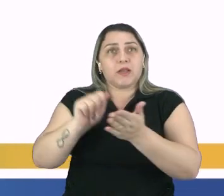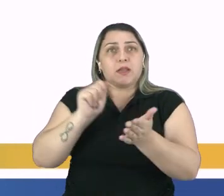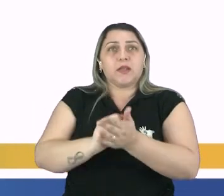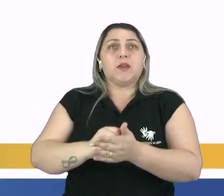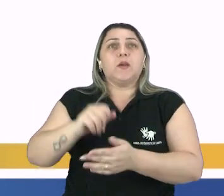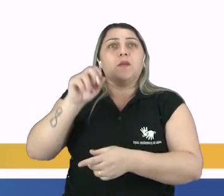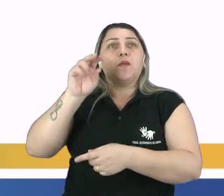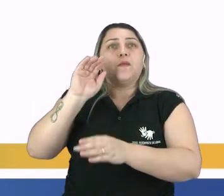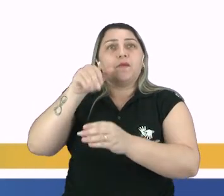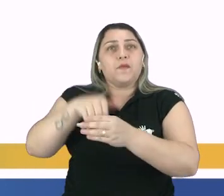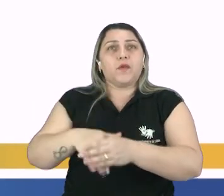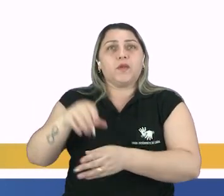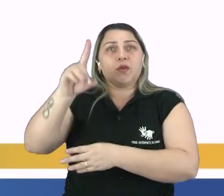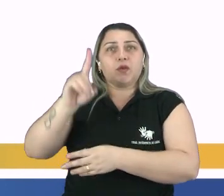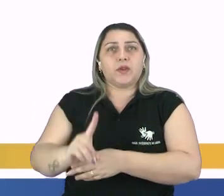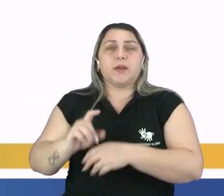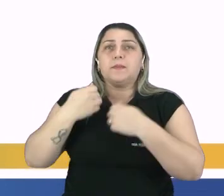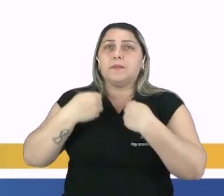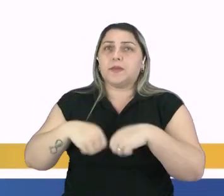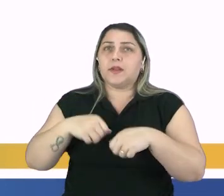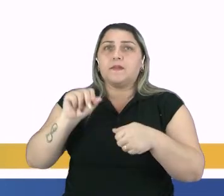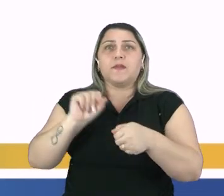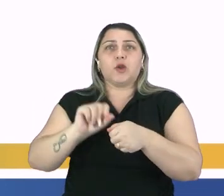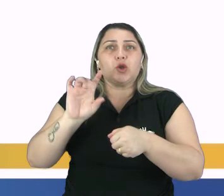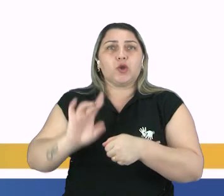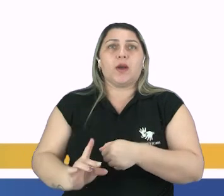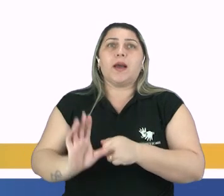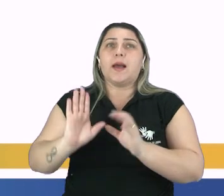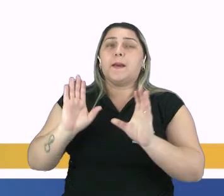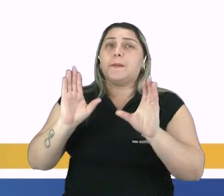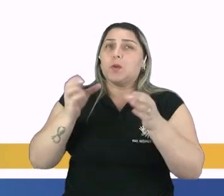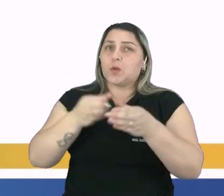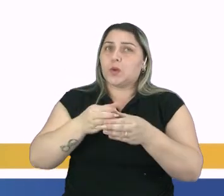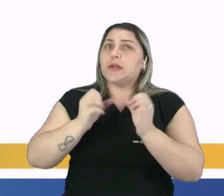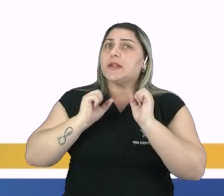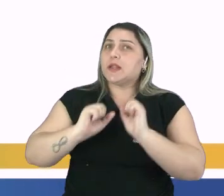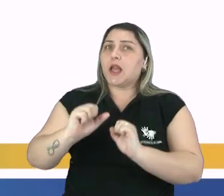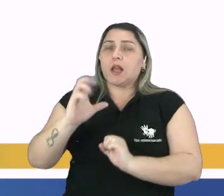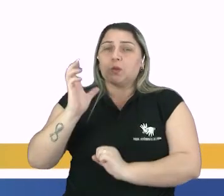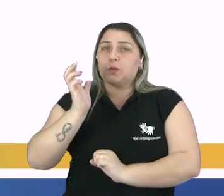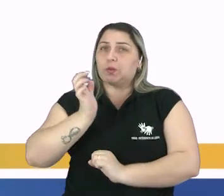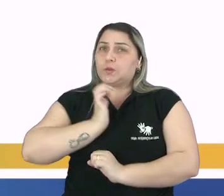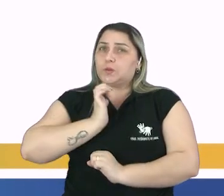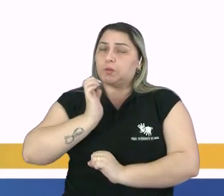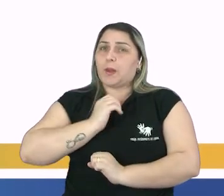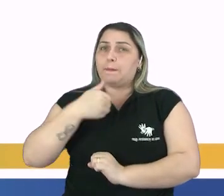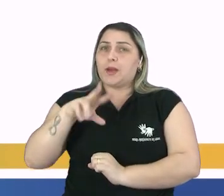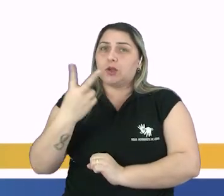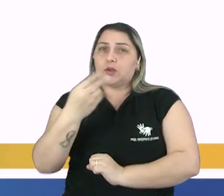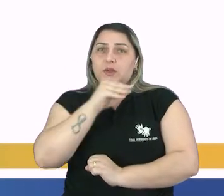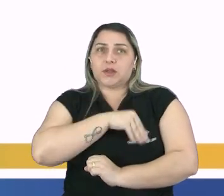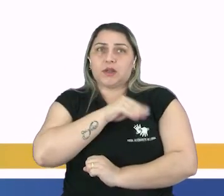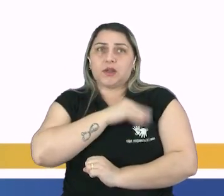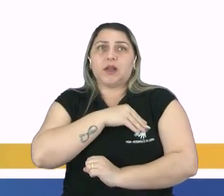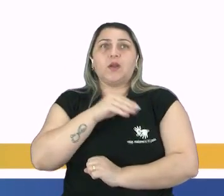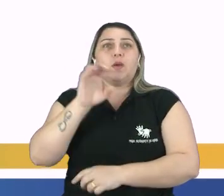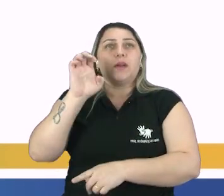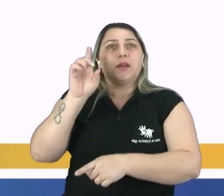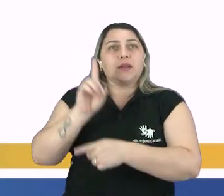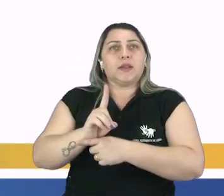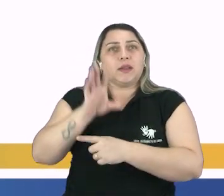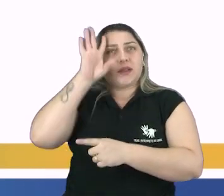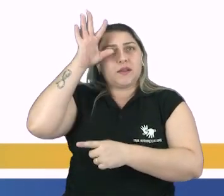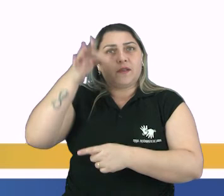escrever. O voto é um direito que deve ser exercido somente por aqueles que possuírem uma renda de mais de 2 salários, ou